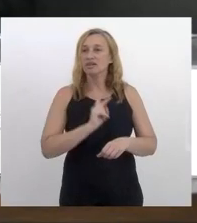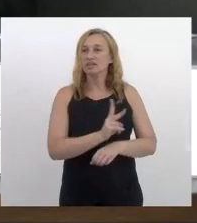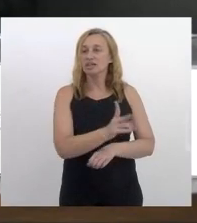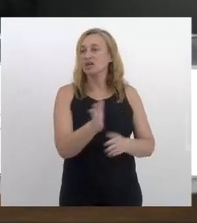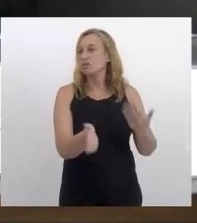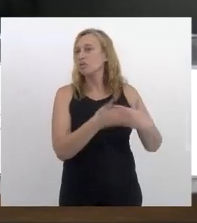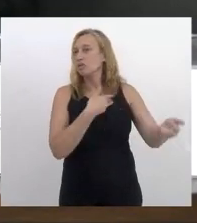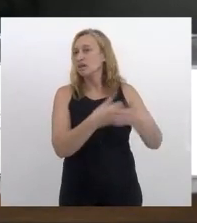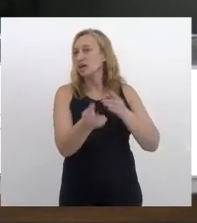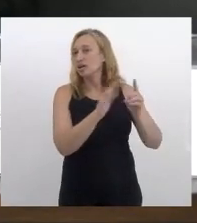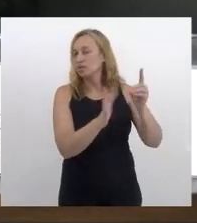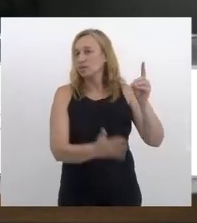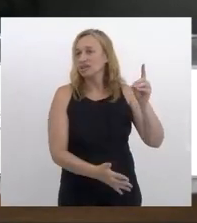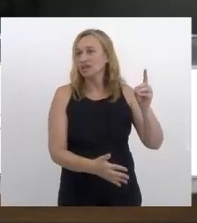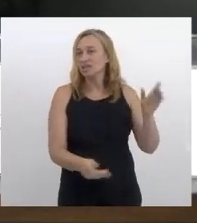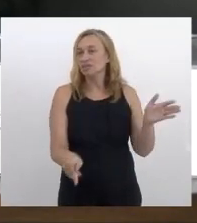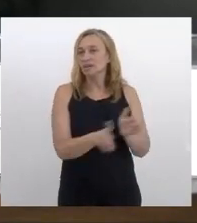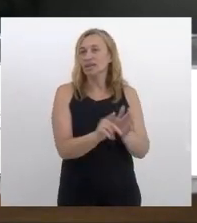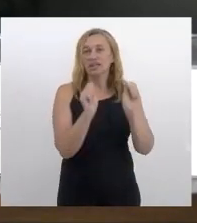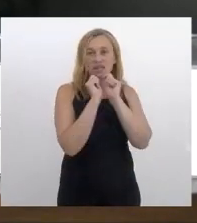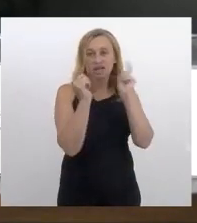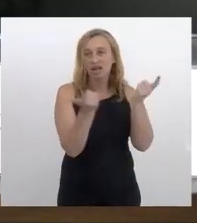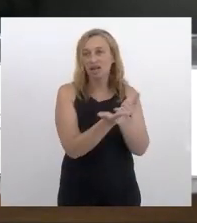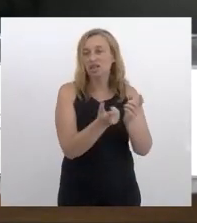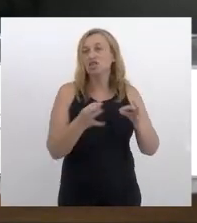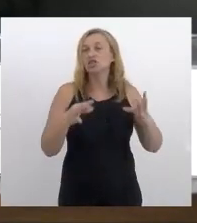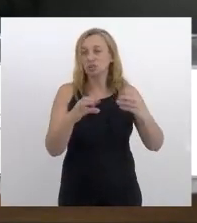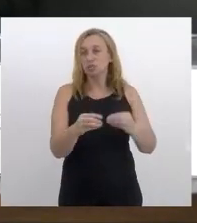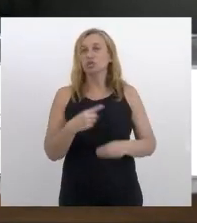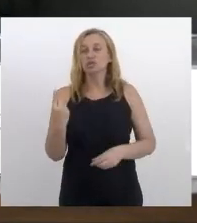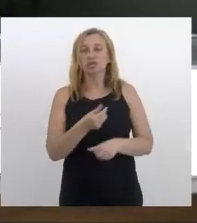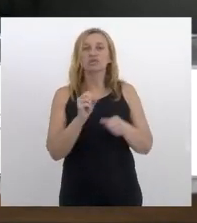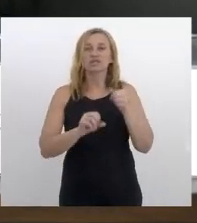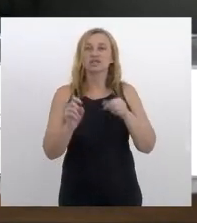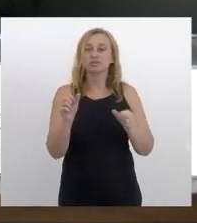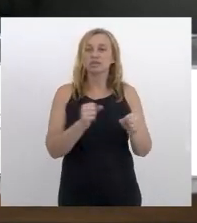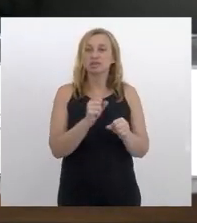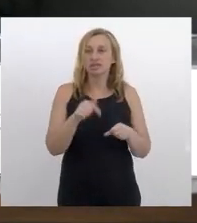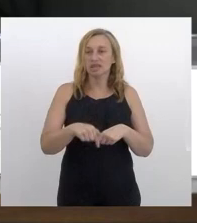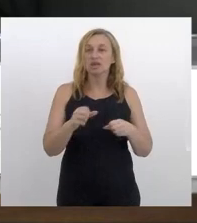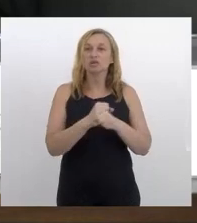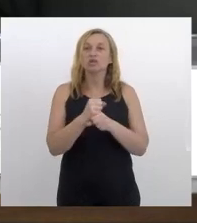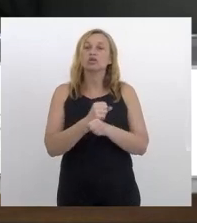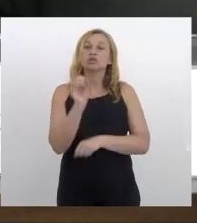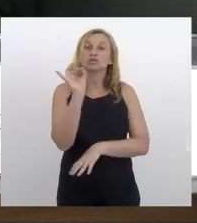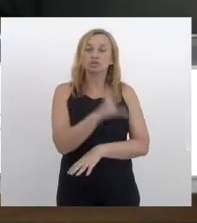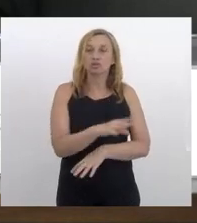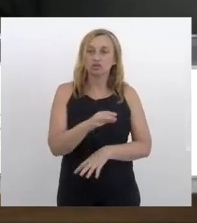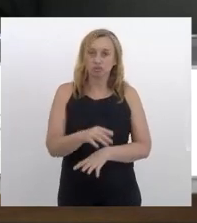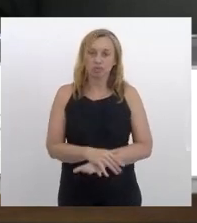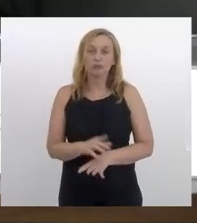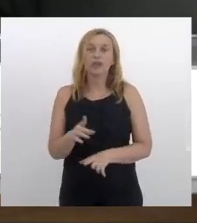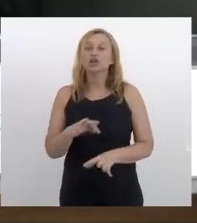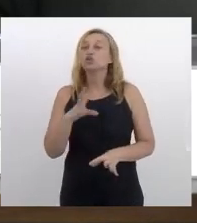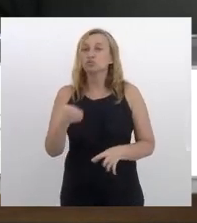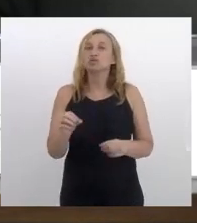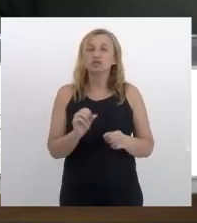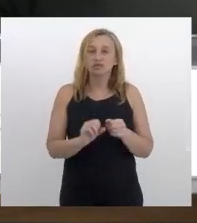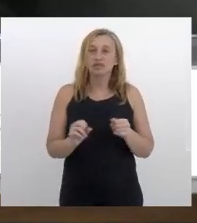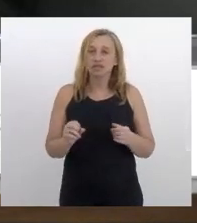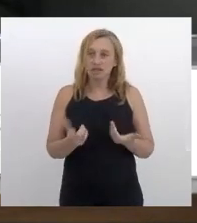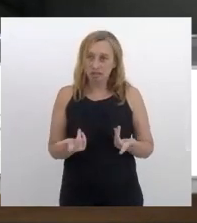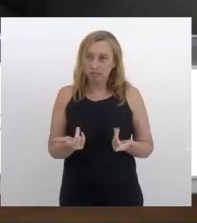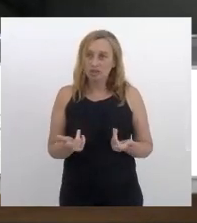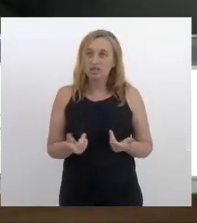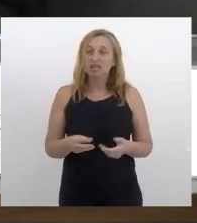homenagem é em homenagem à Assembleia, a tudo que nós fizemos aqui nos últimos anos, tudo que passamos.